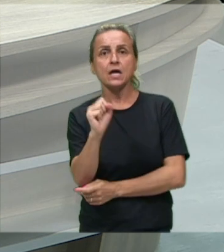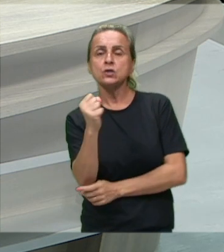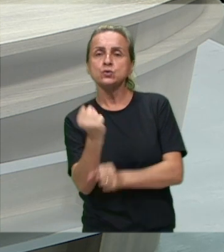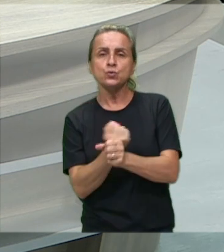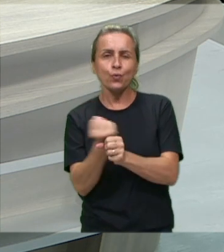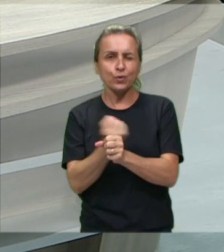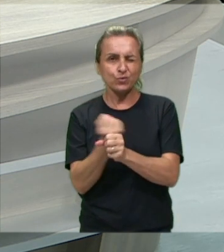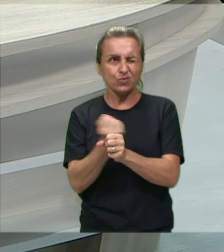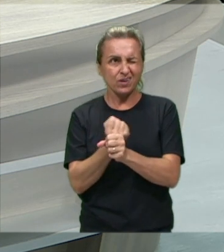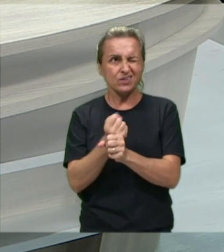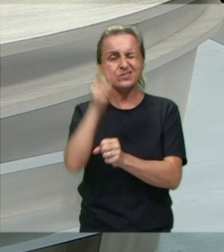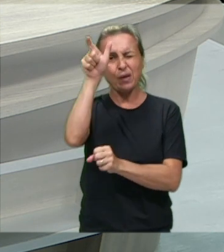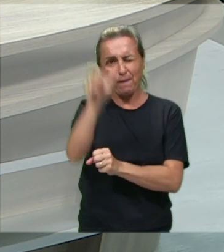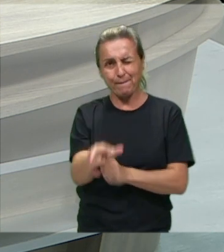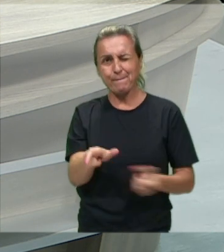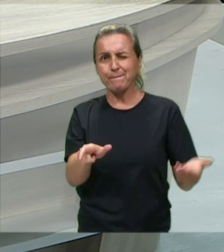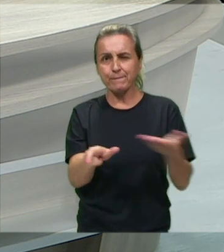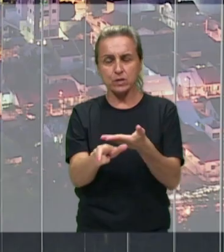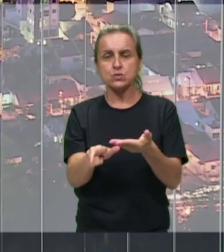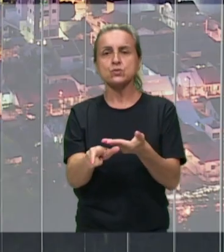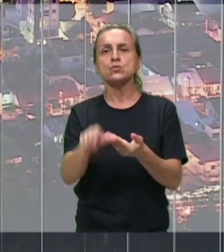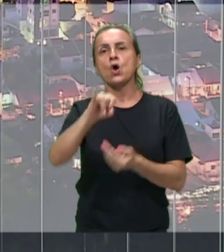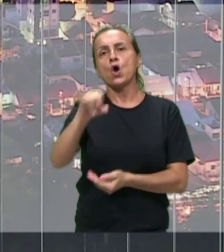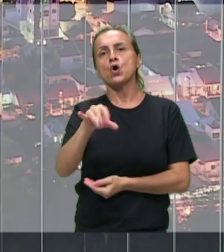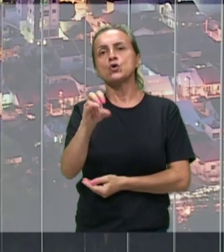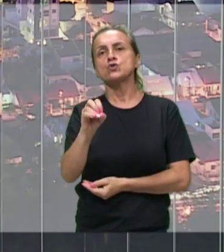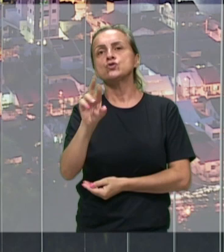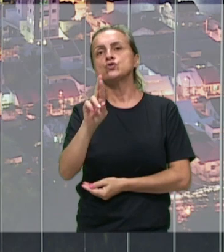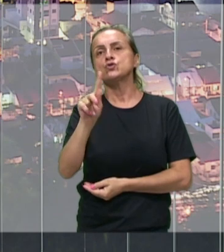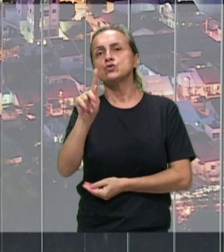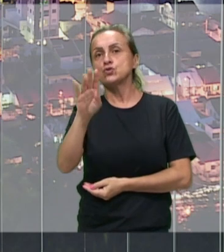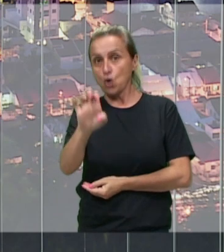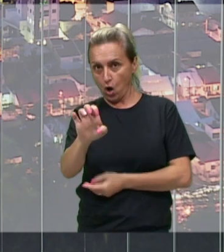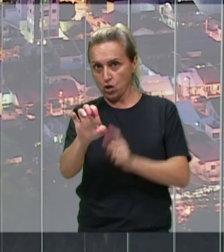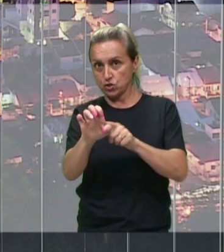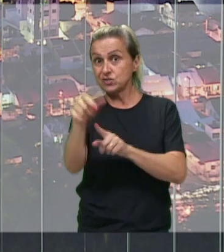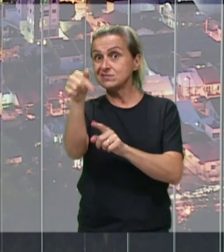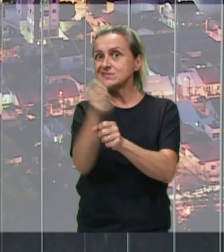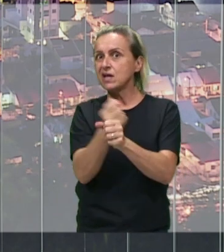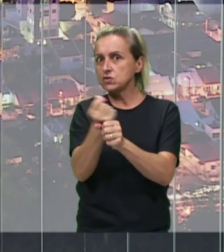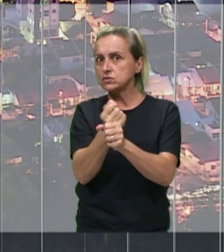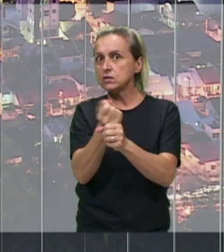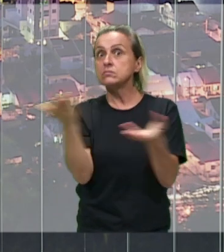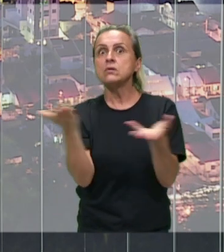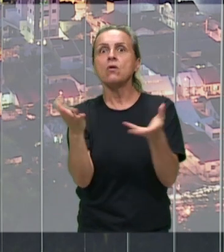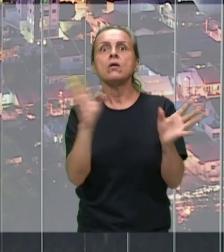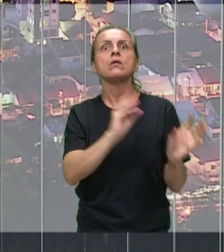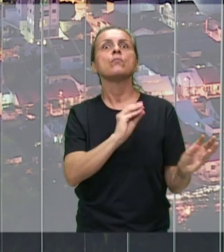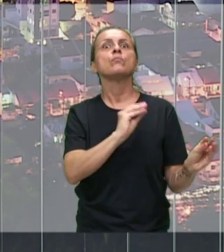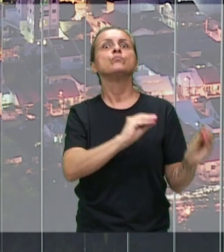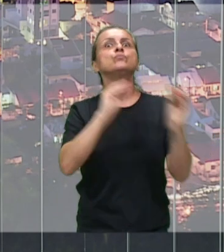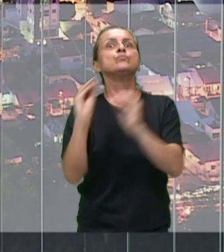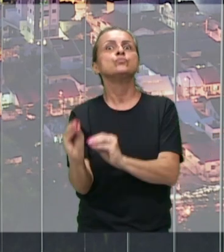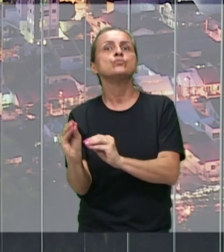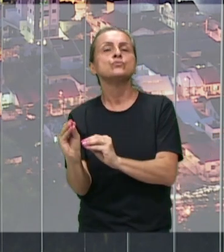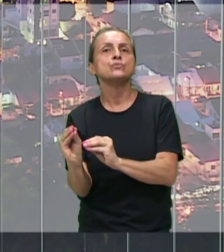é o senhor Jorge. Neves, 7 anos. O que difere? Qual que você